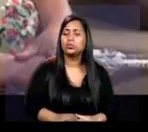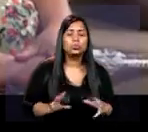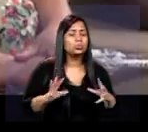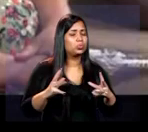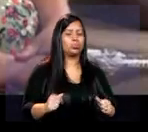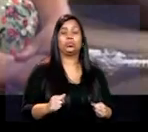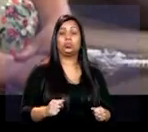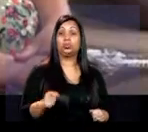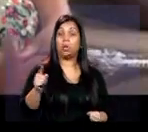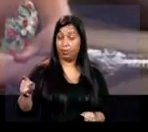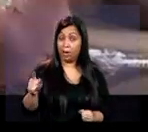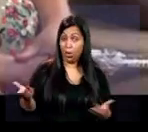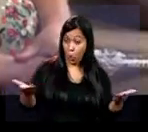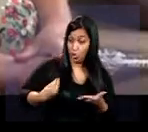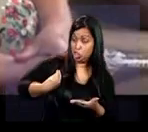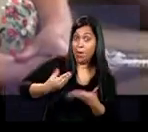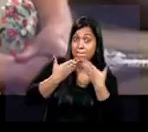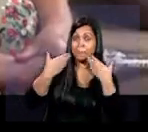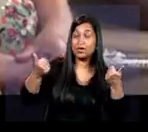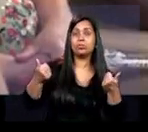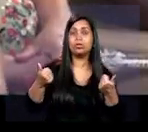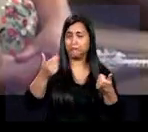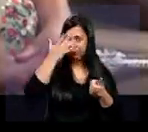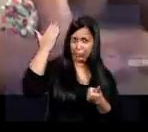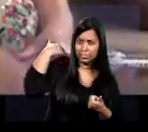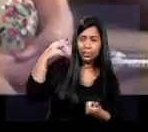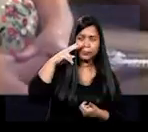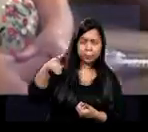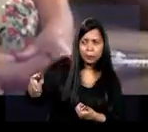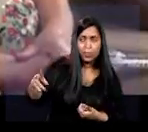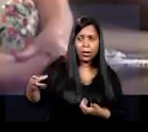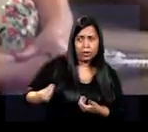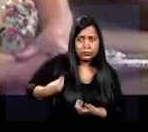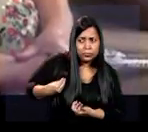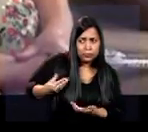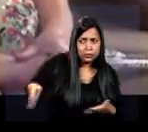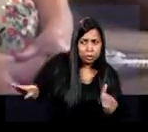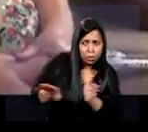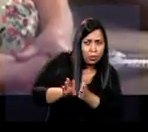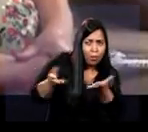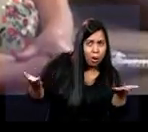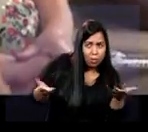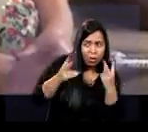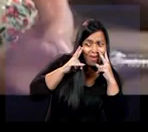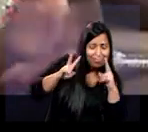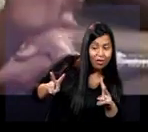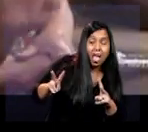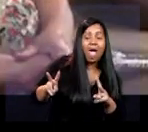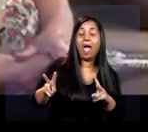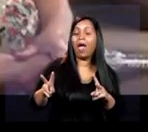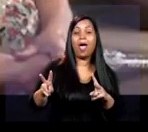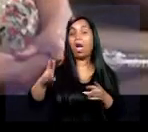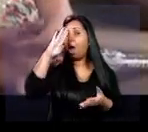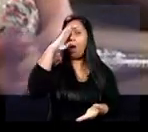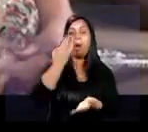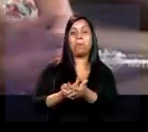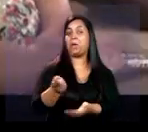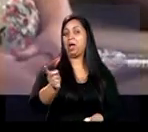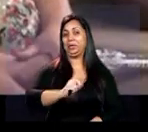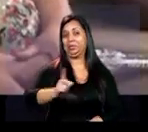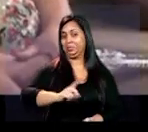É tudo, para ele estar como ele está agora, quem viu ele quando chegou aqui e vê ele agora,